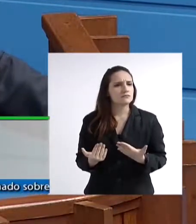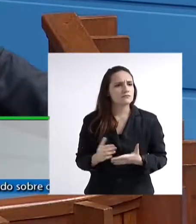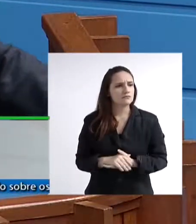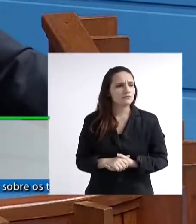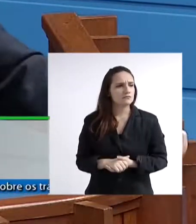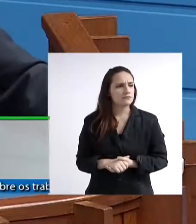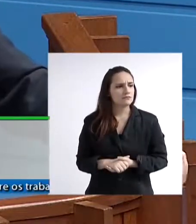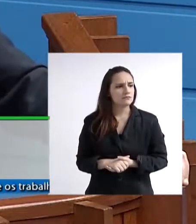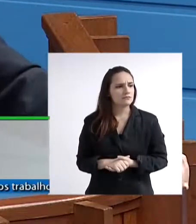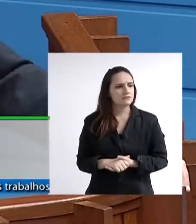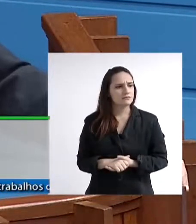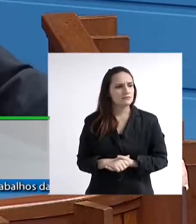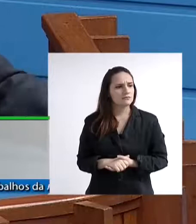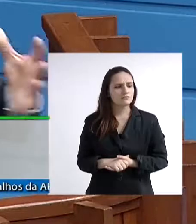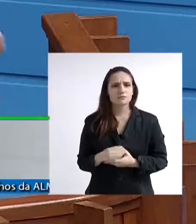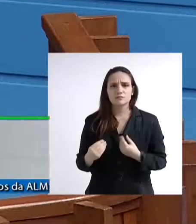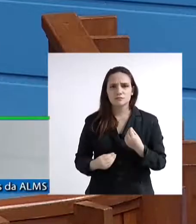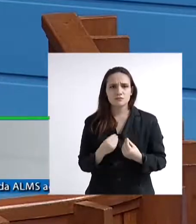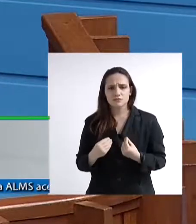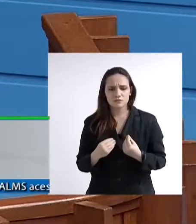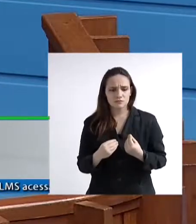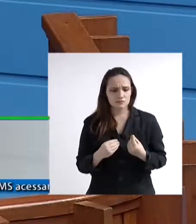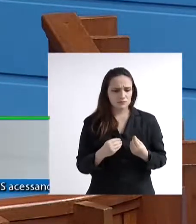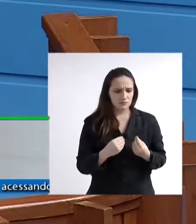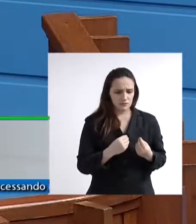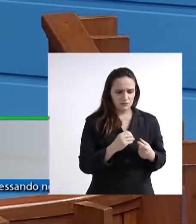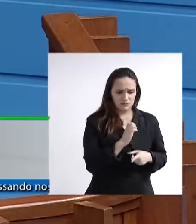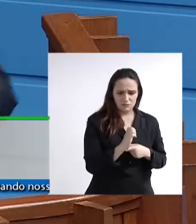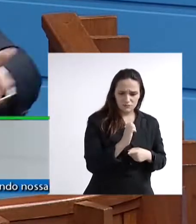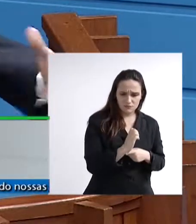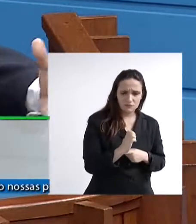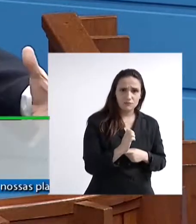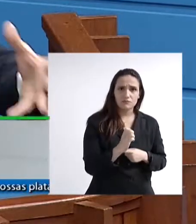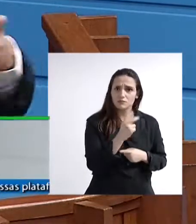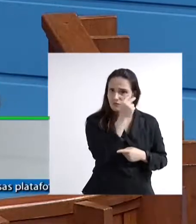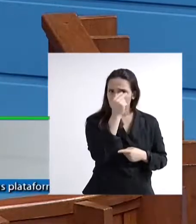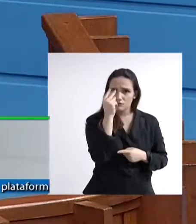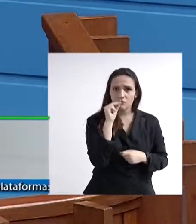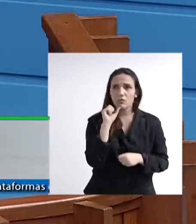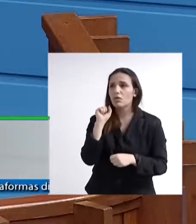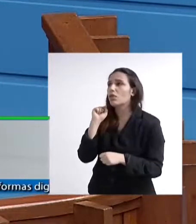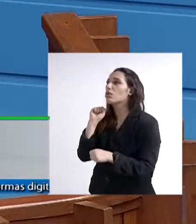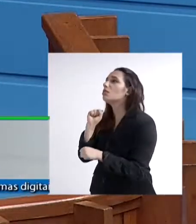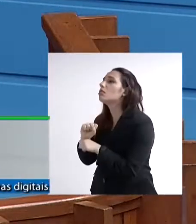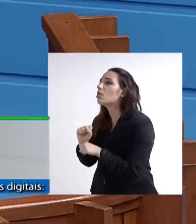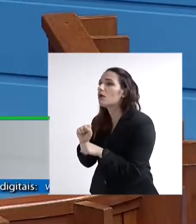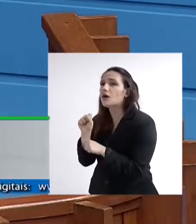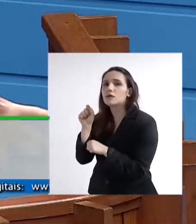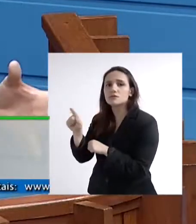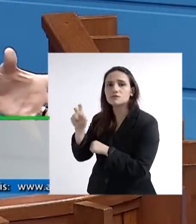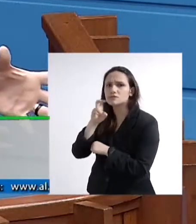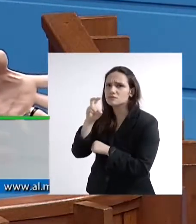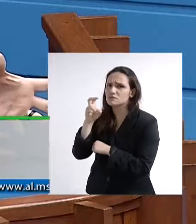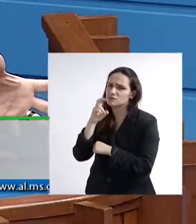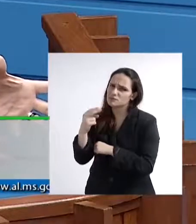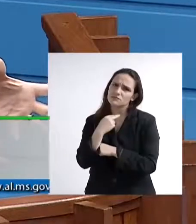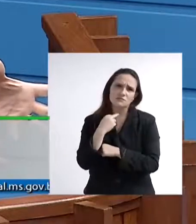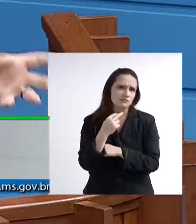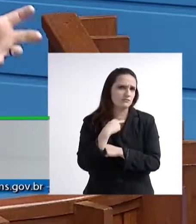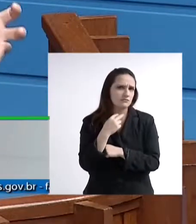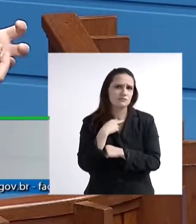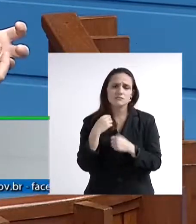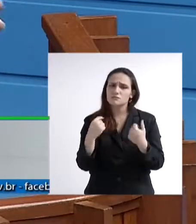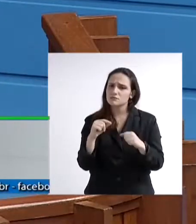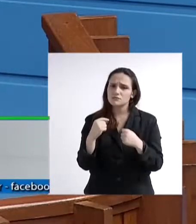ficar Campo Grande, o estado de Mato Grosso do Sul, refém da Santa Casa. Não pode.